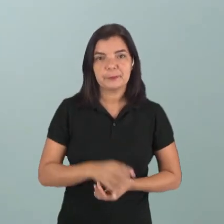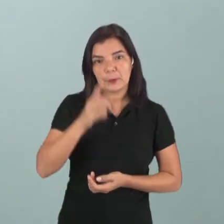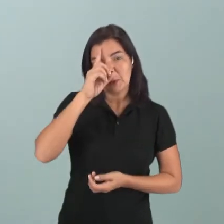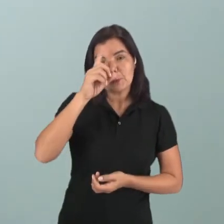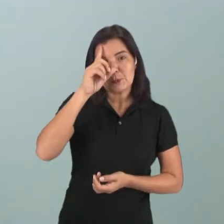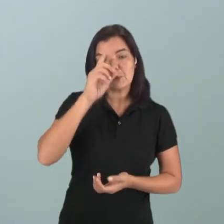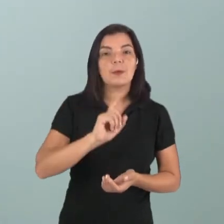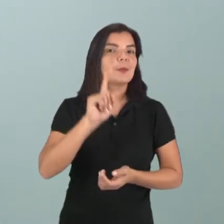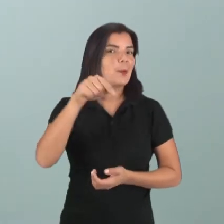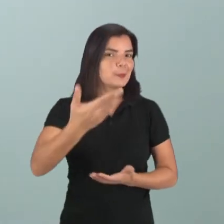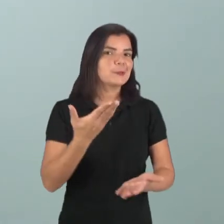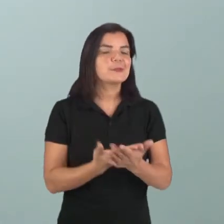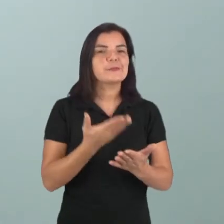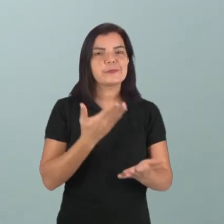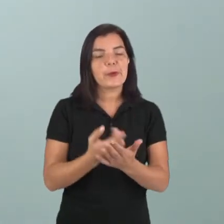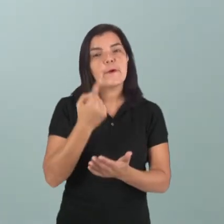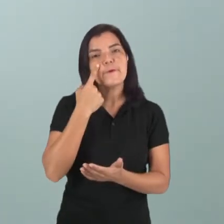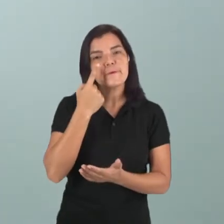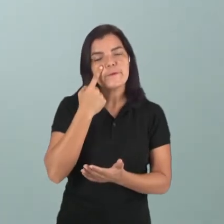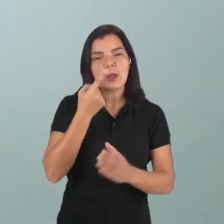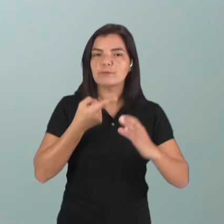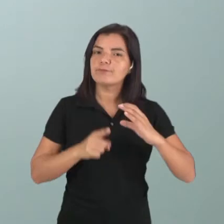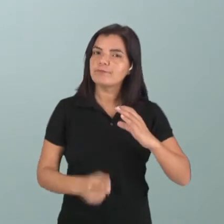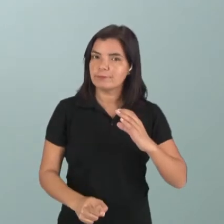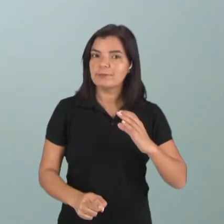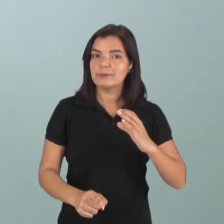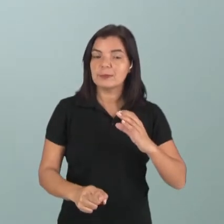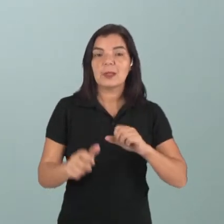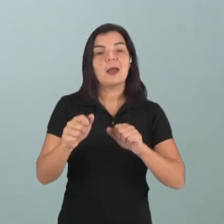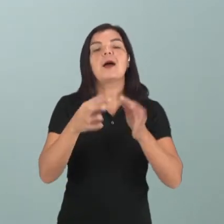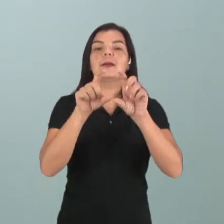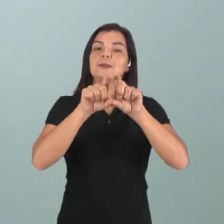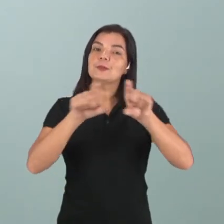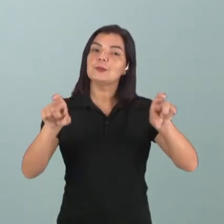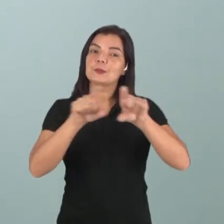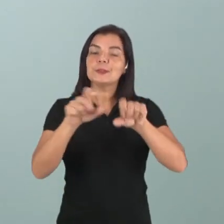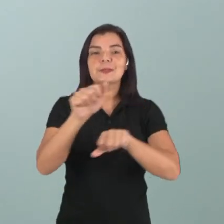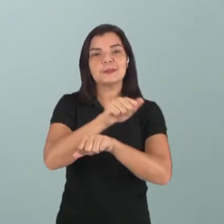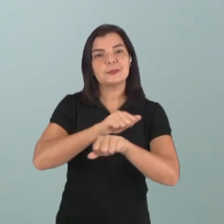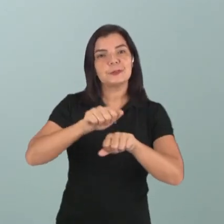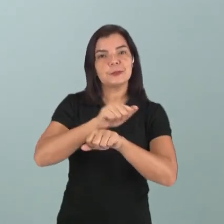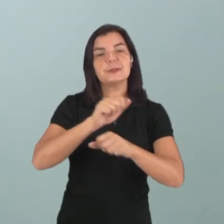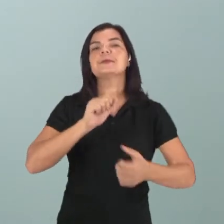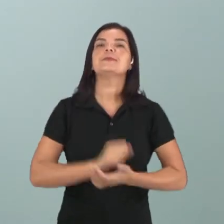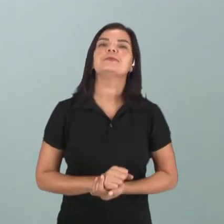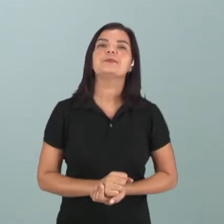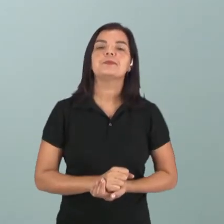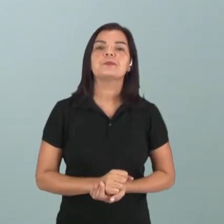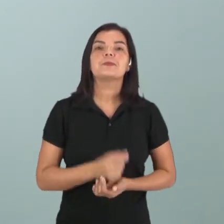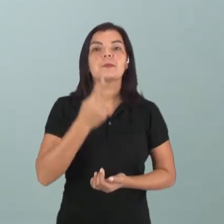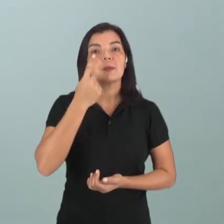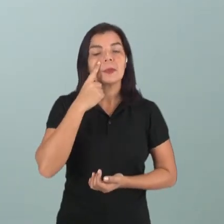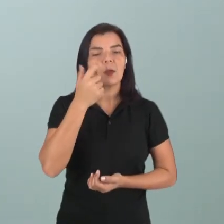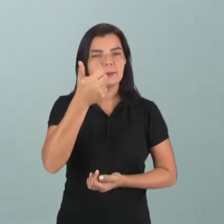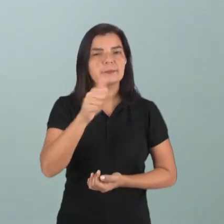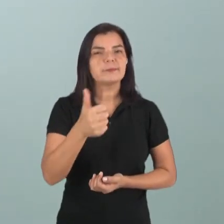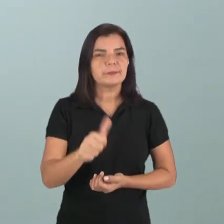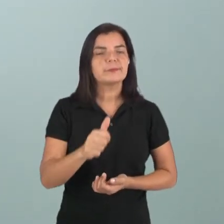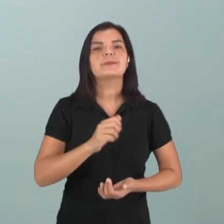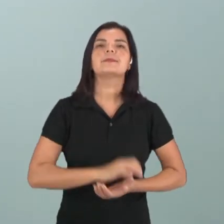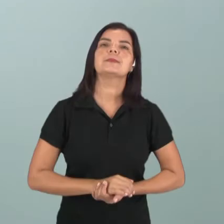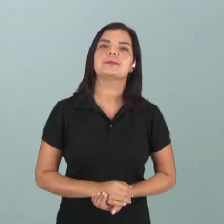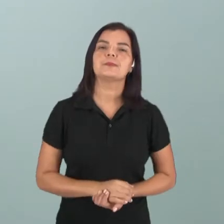bom? Na próxima aula nós vamos ver um pouco mais sobre as orações adverbiais, tá? Gente, vamos então fazer uma análise